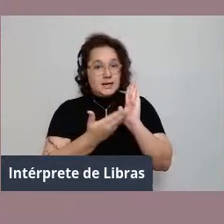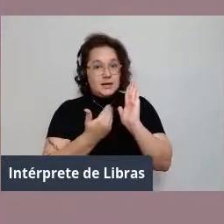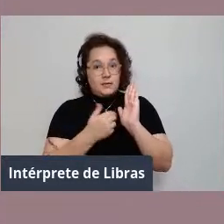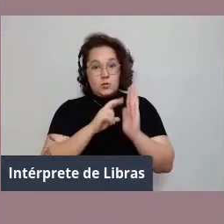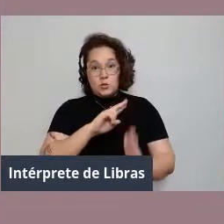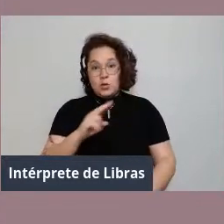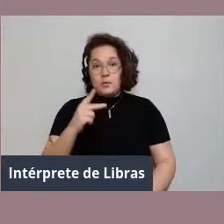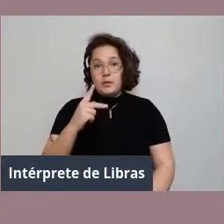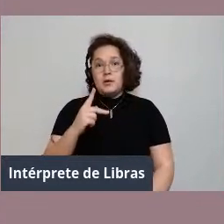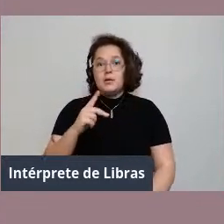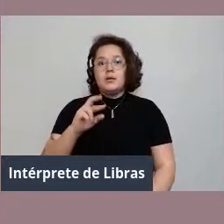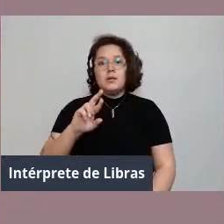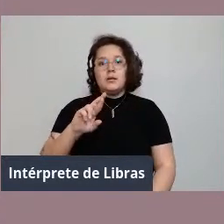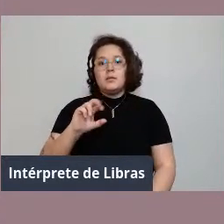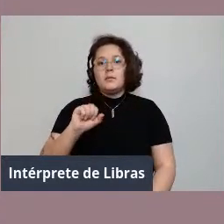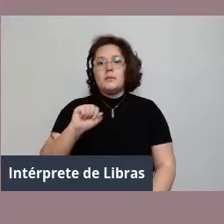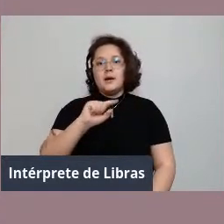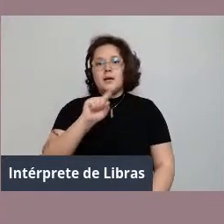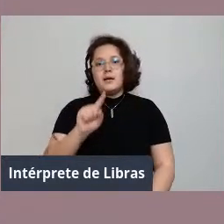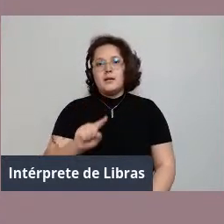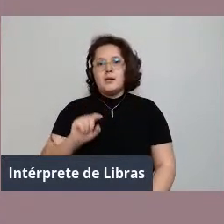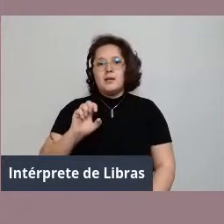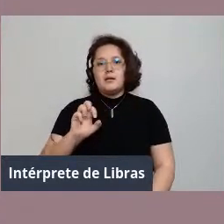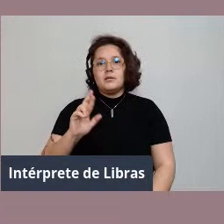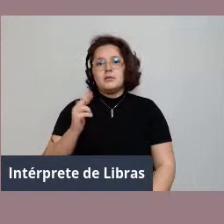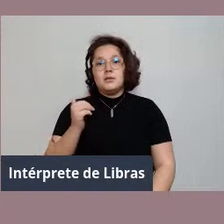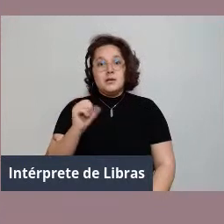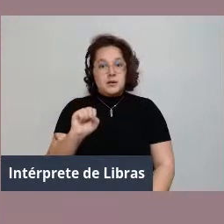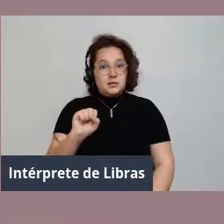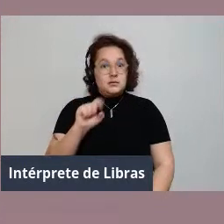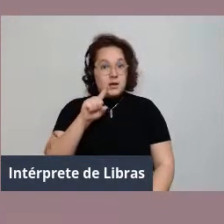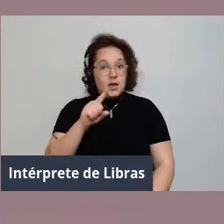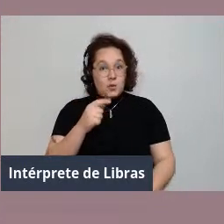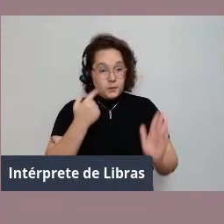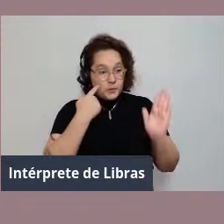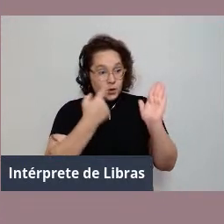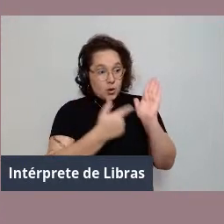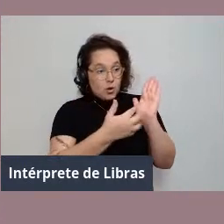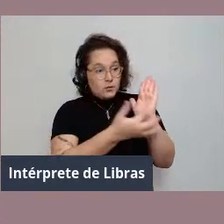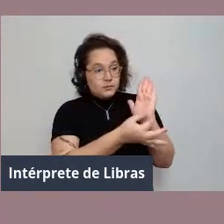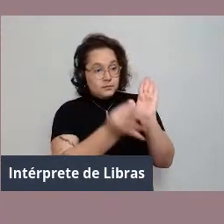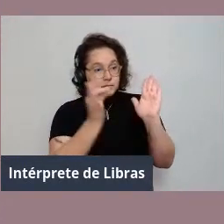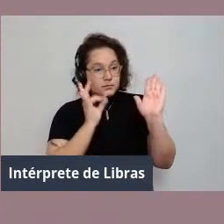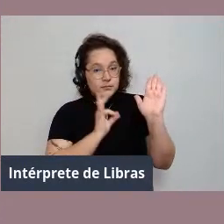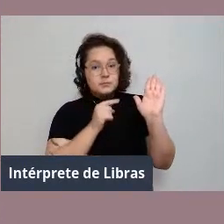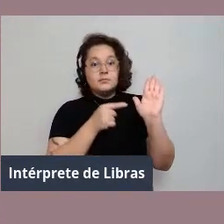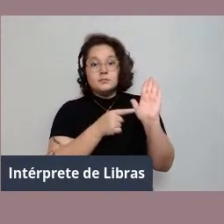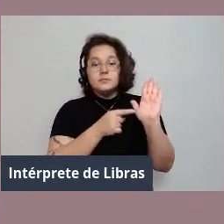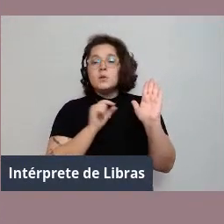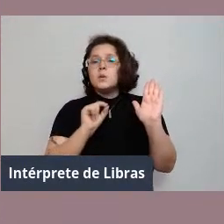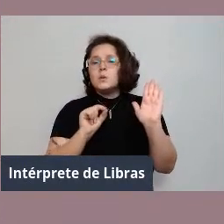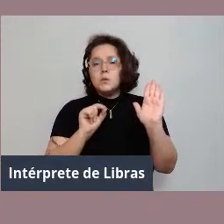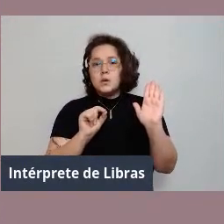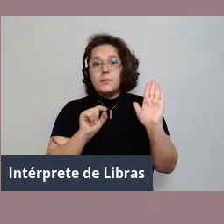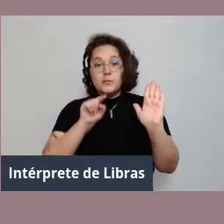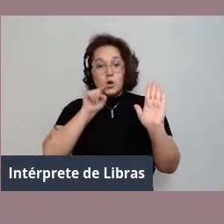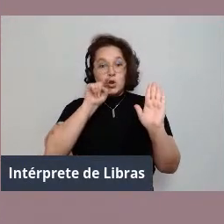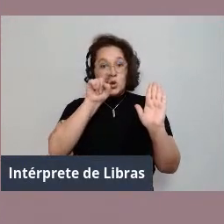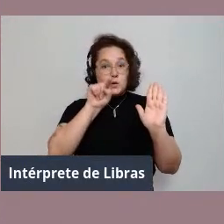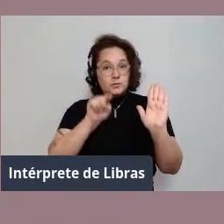Prazeres. Abri na página inicial e mostrei. Dois pontos, abre aspas,